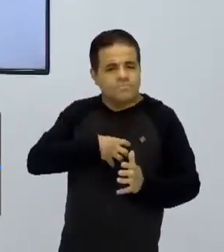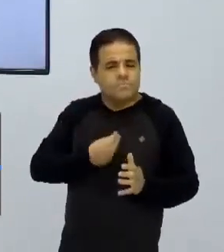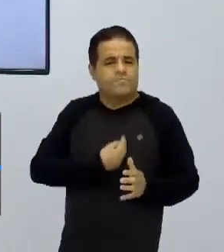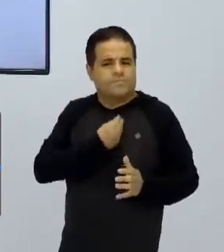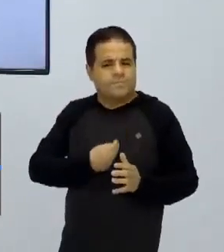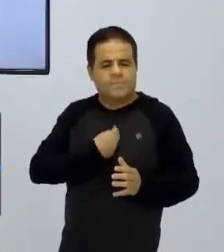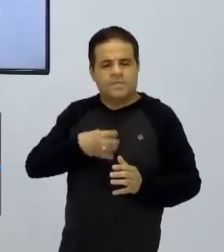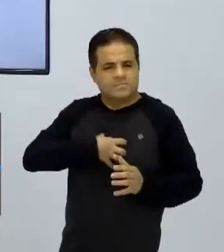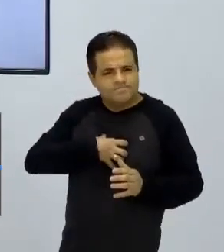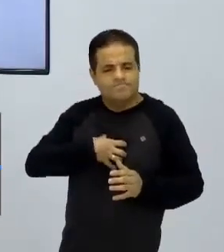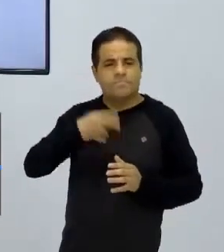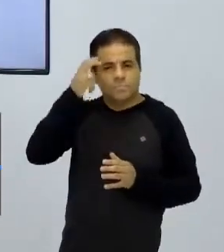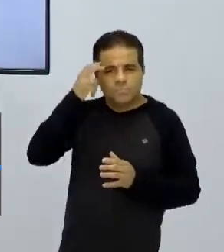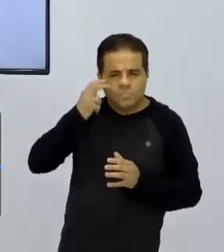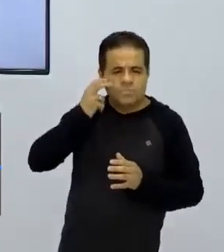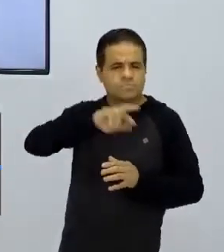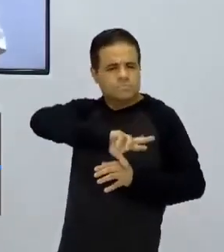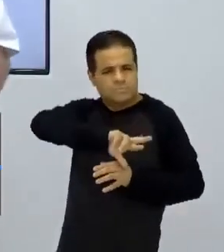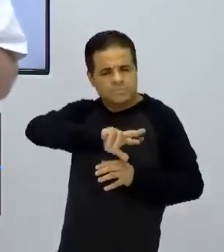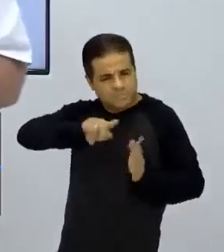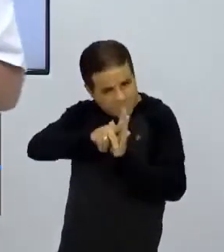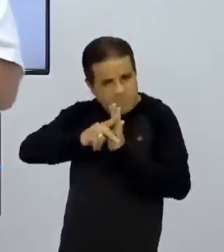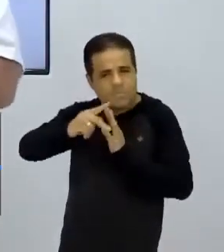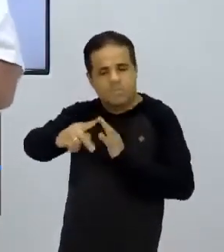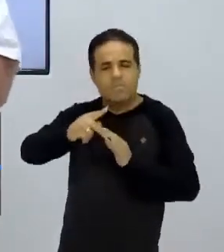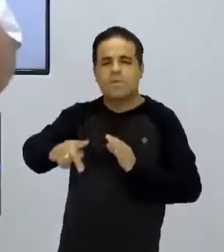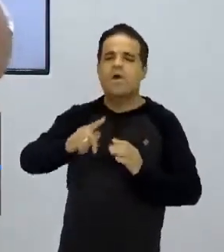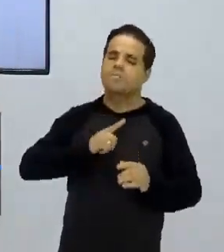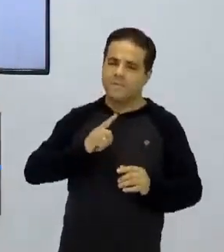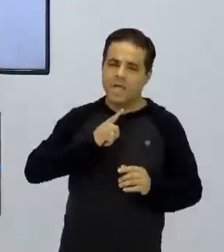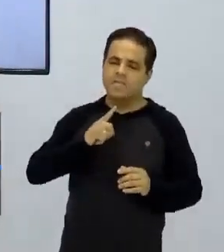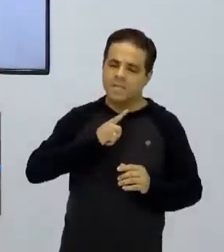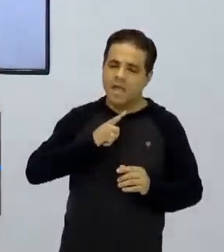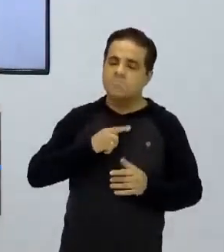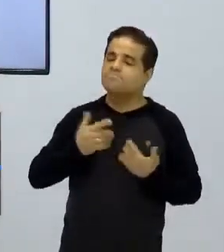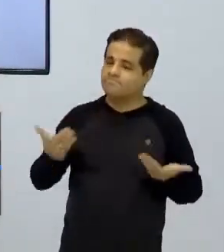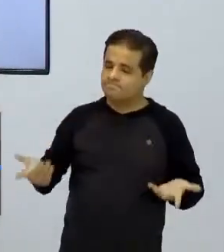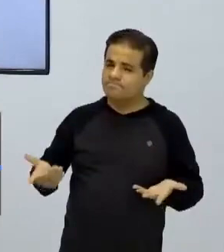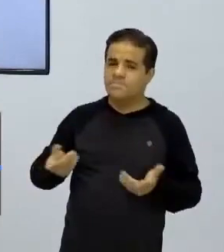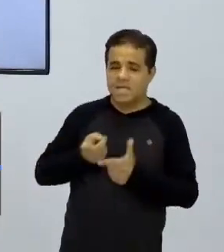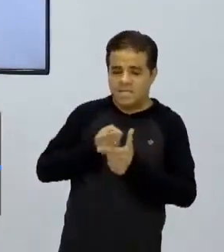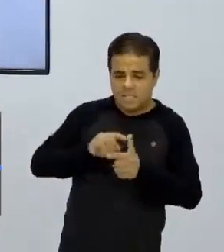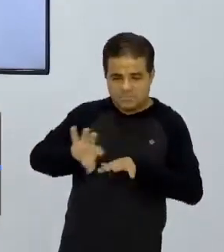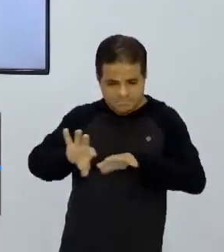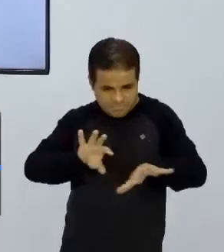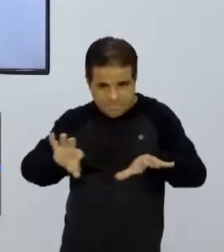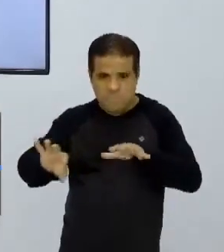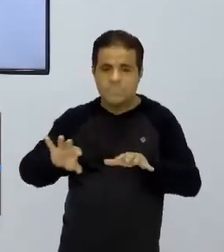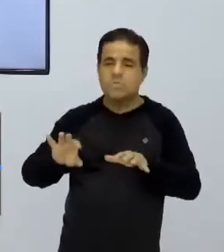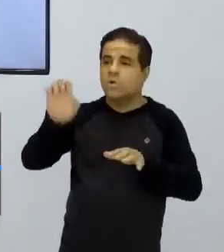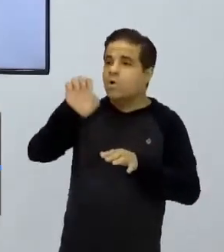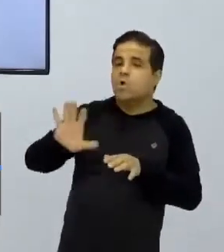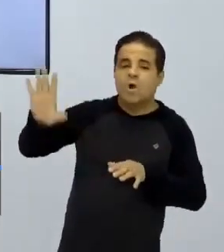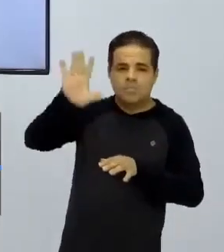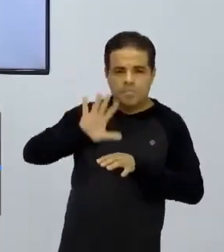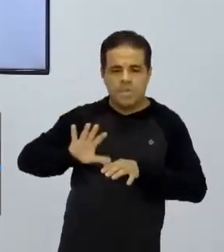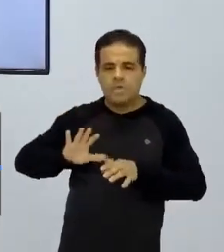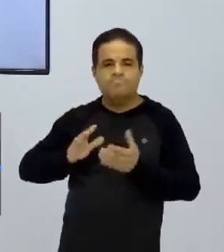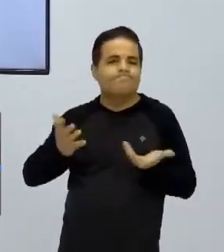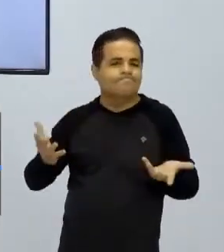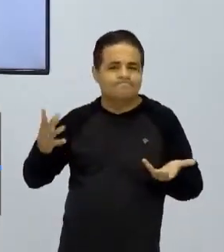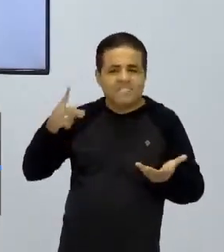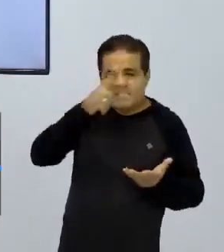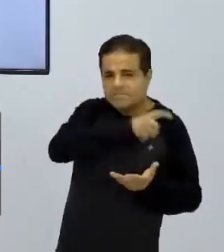de viver, o seu modo de agir, a sua cultura própria, né? E essa divisão aí feita pelos europeus só